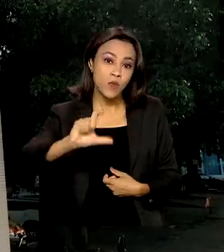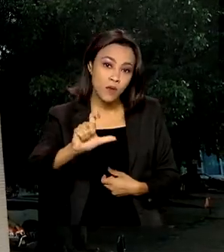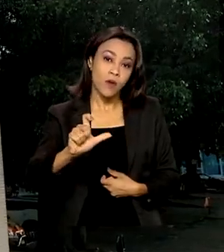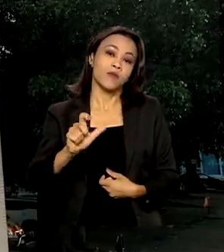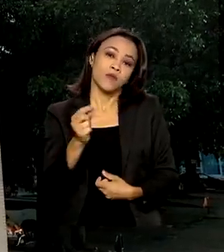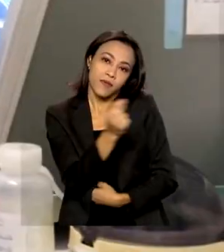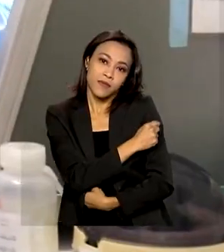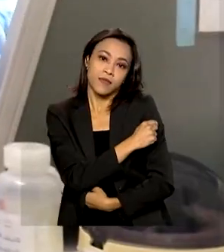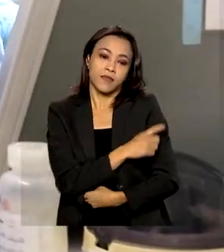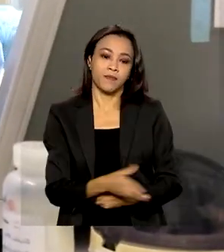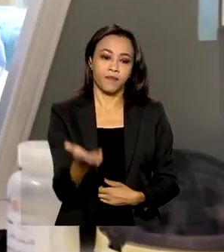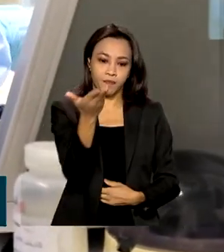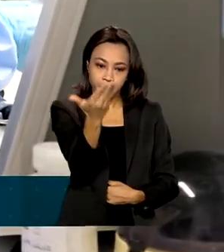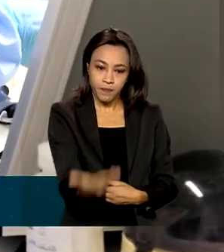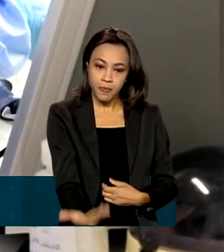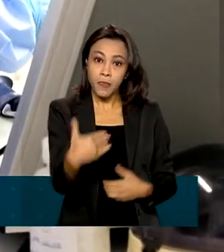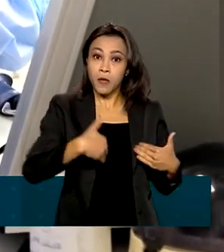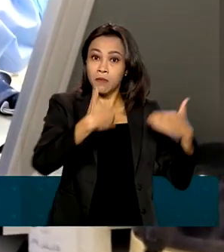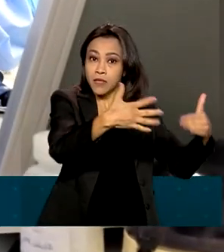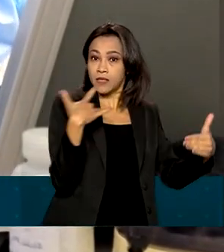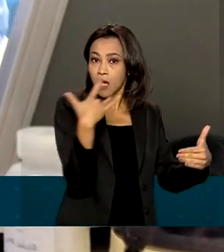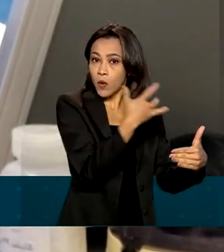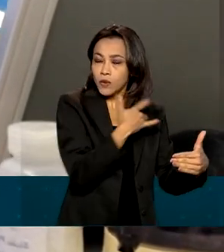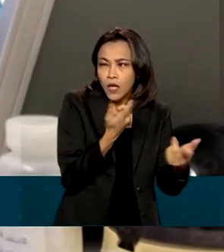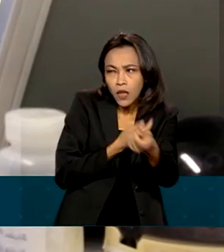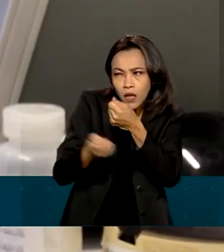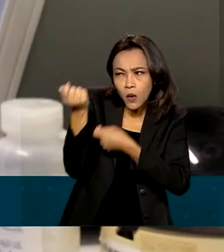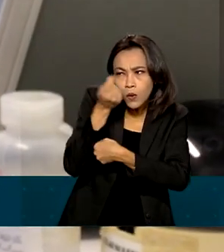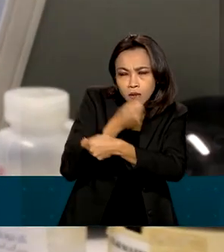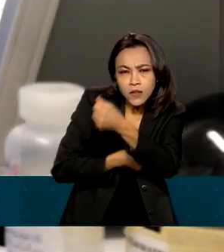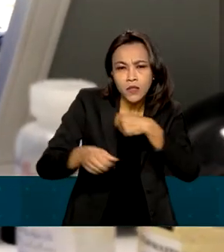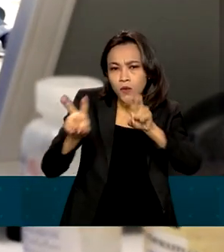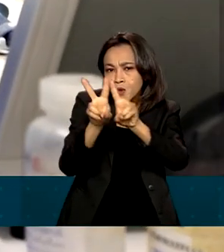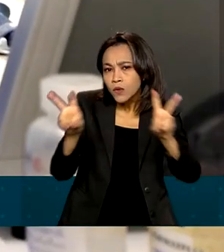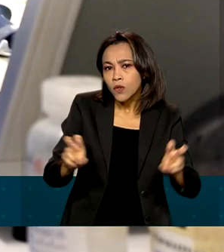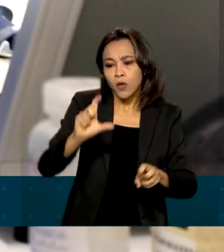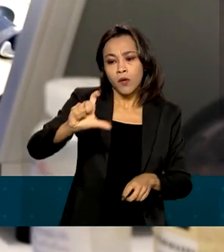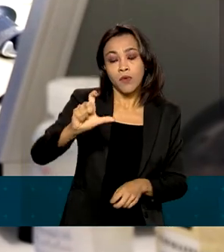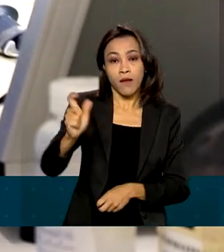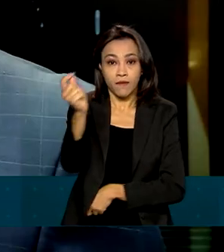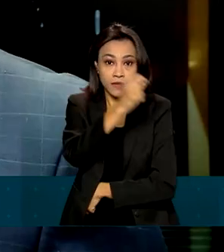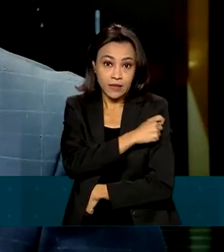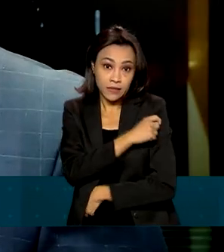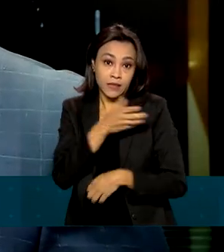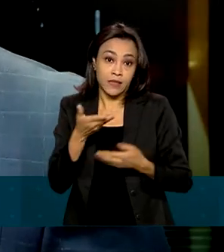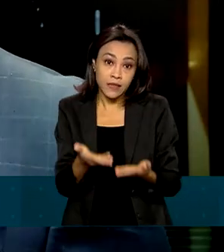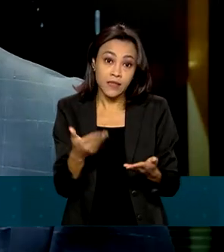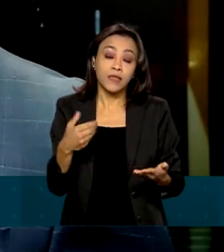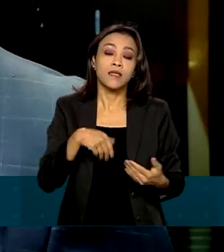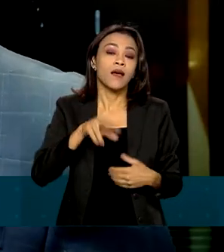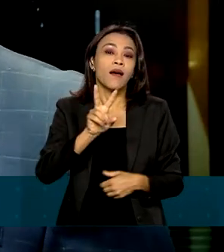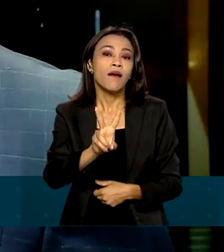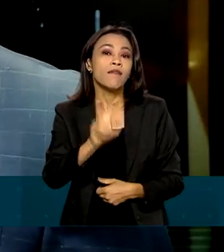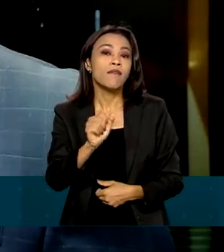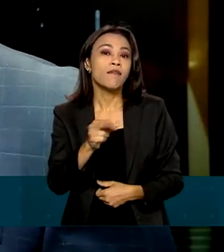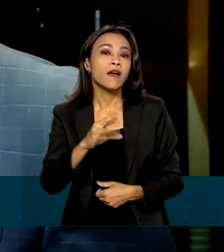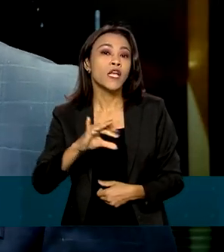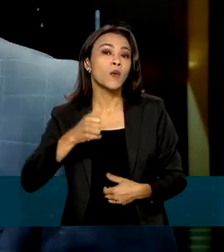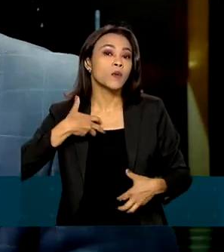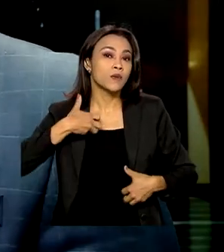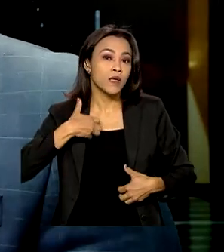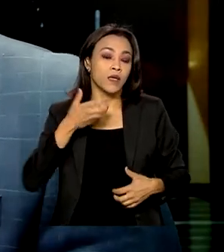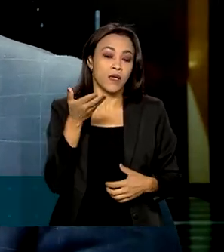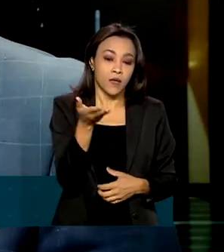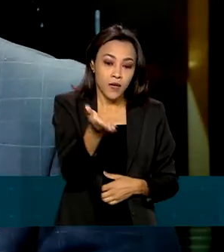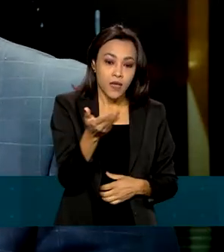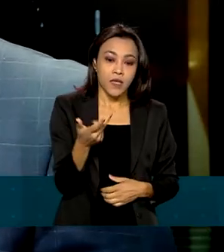Ministério da Saúde está articulando a compra de vacinas contra a varíola dos macacos, a monkeypox. No primeiro momento, a nosso pedido